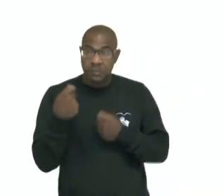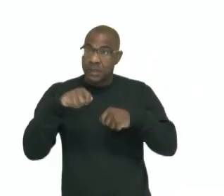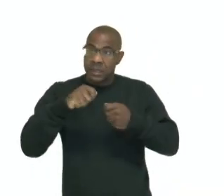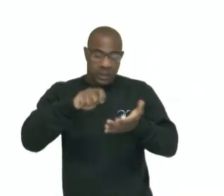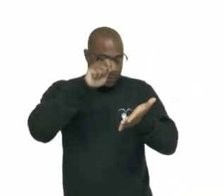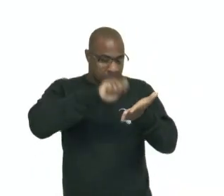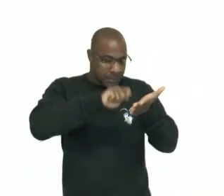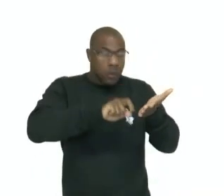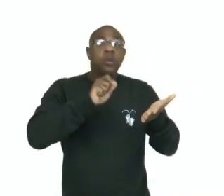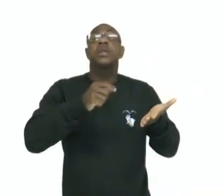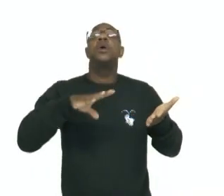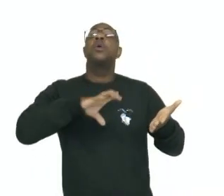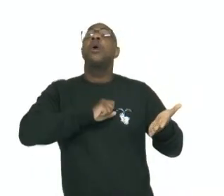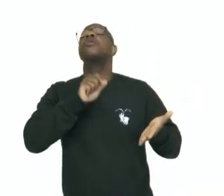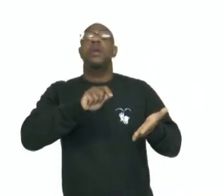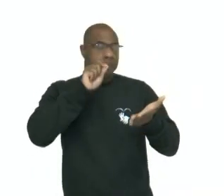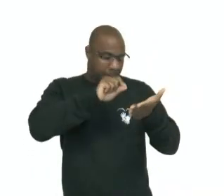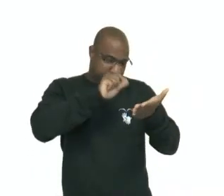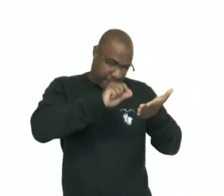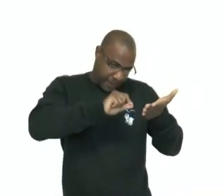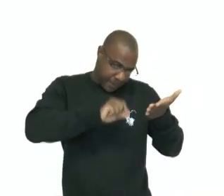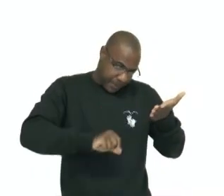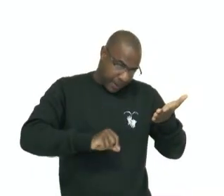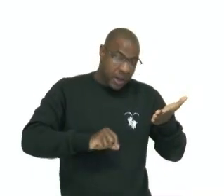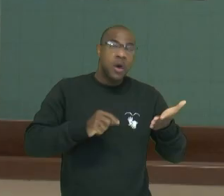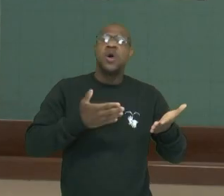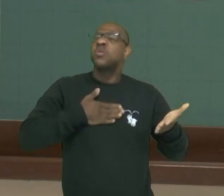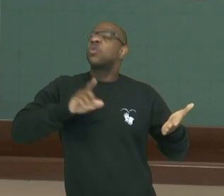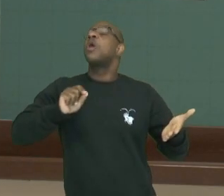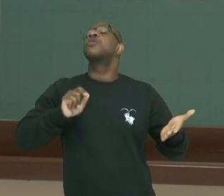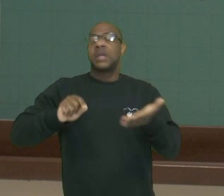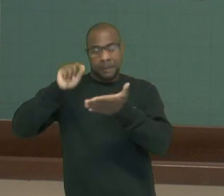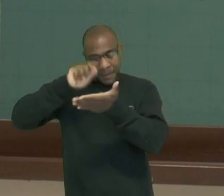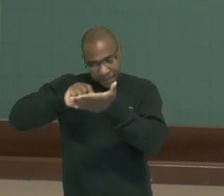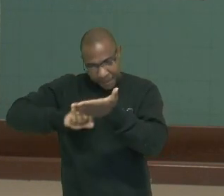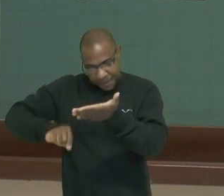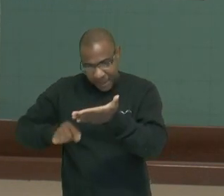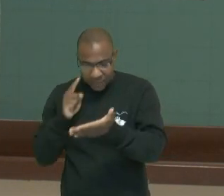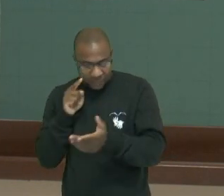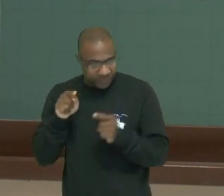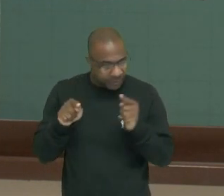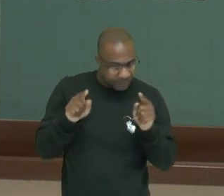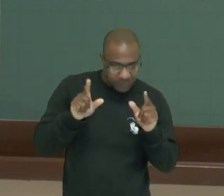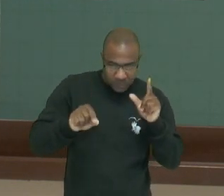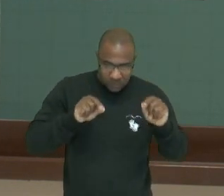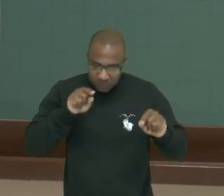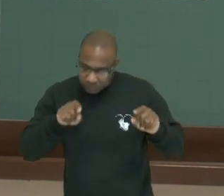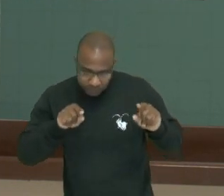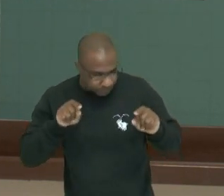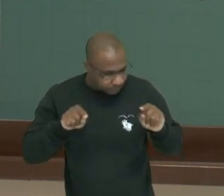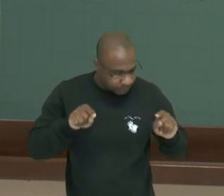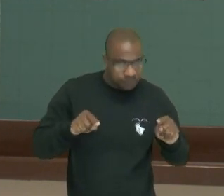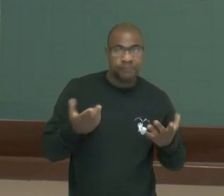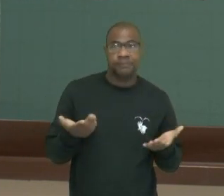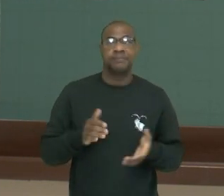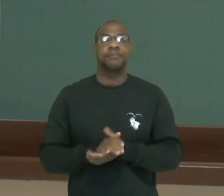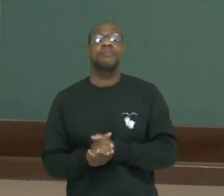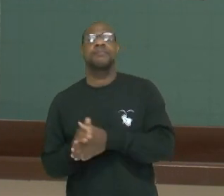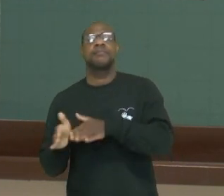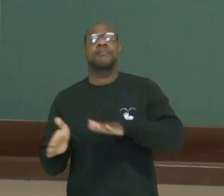de que gosta e outra de coisas de que não gosta. Nessa resposta, nós temos uma réplica. O que é uma